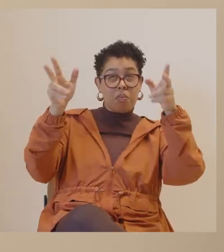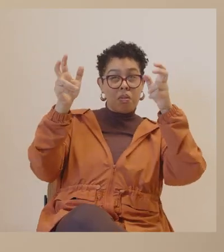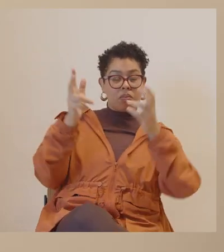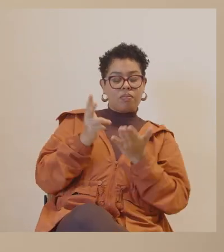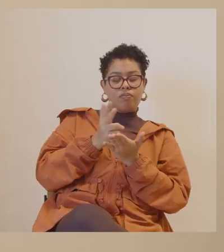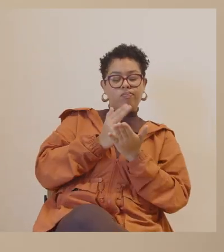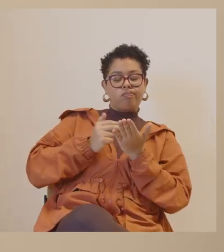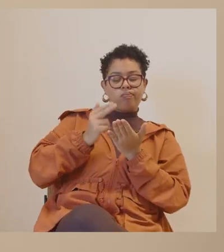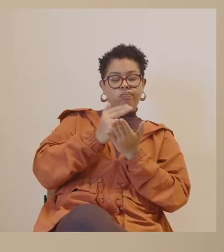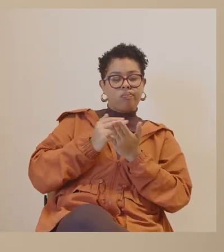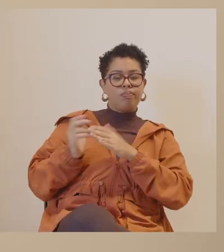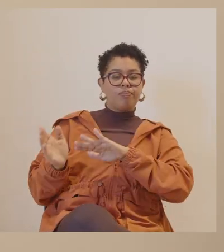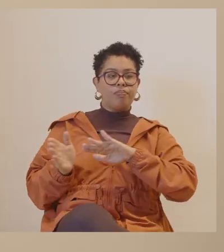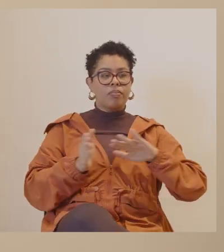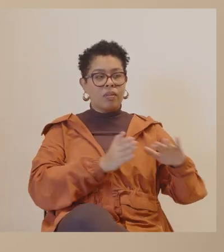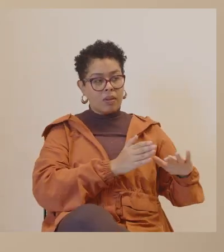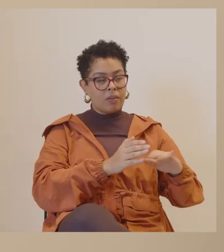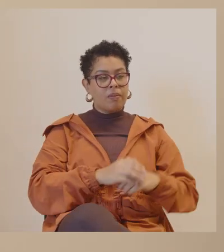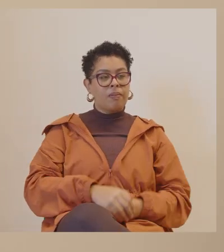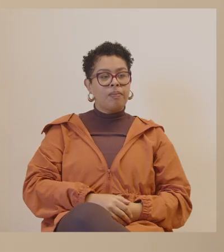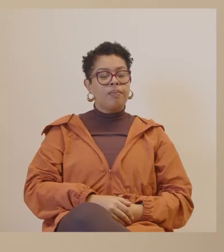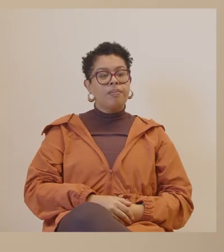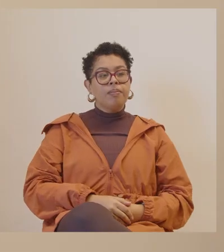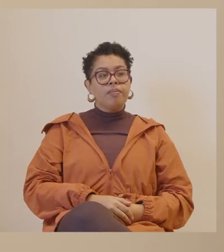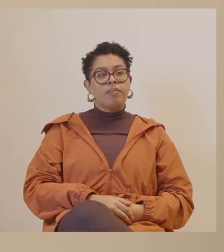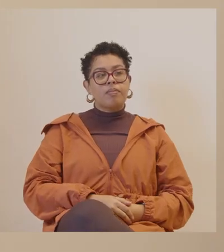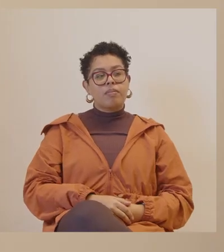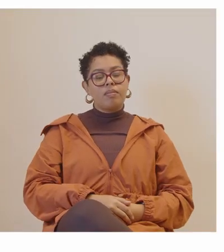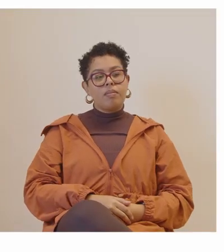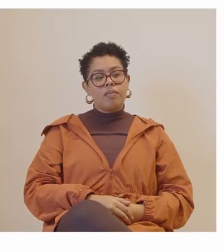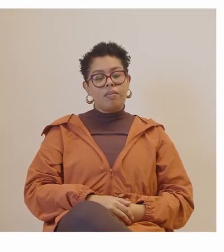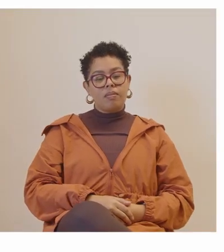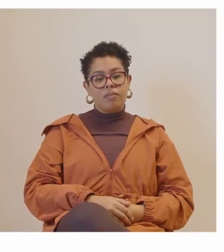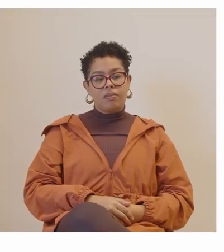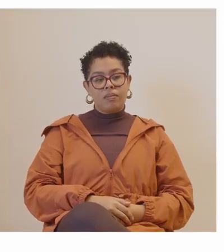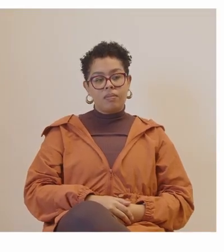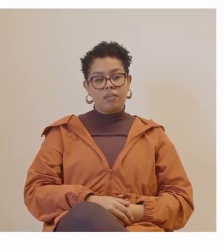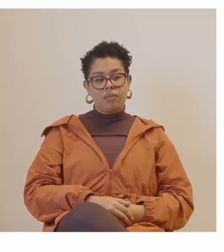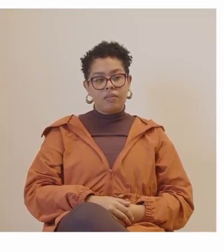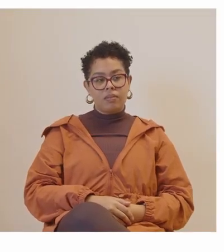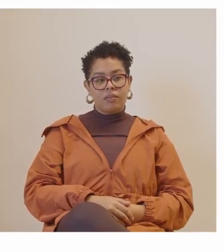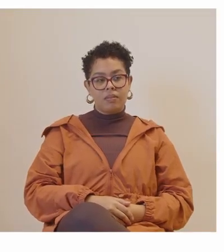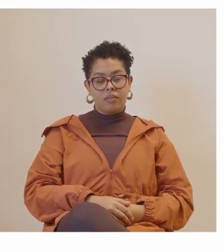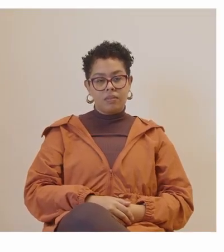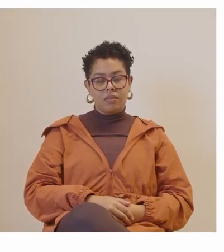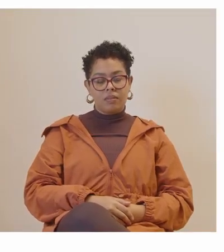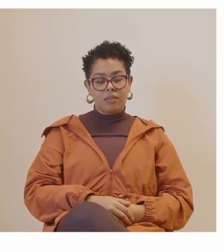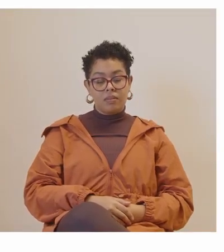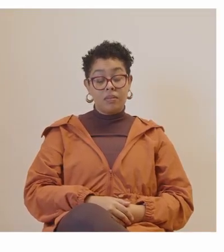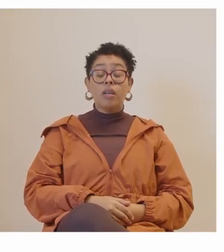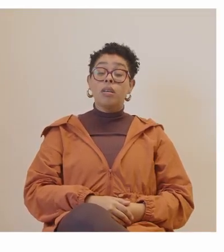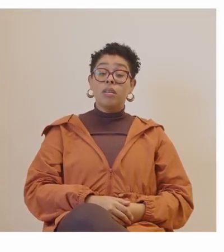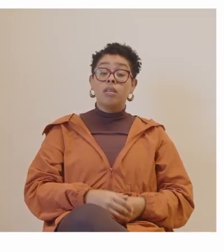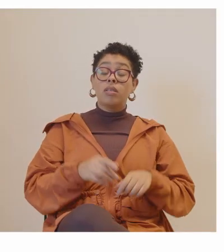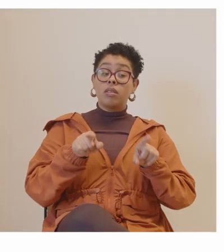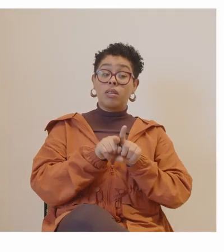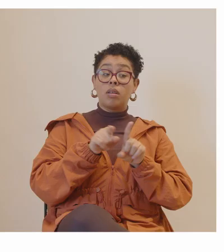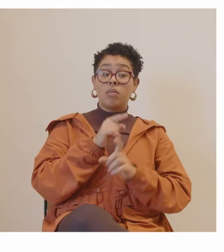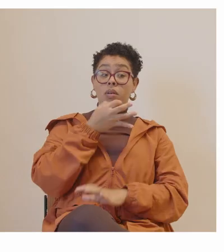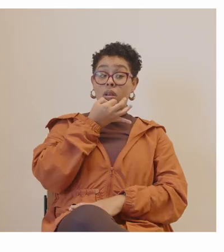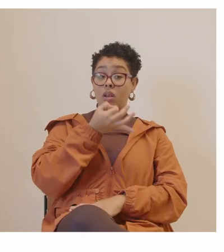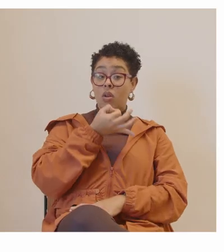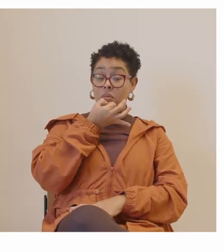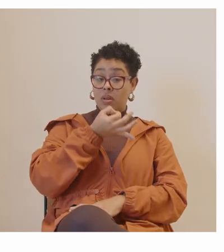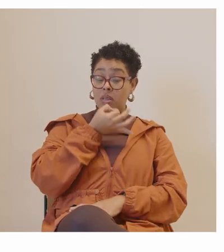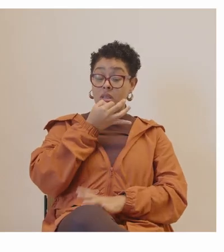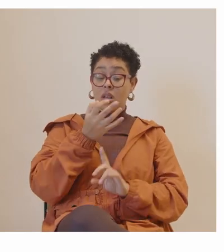E outra coisa também pela qual ele acaba ficando, quer dizer, que é muito comentado na pintura dele desses